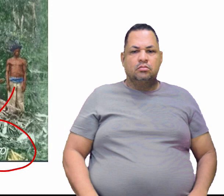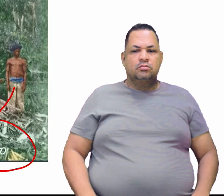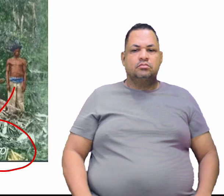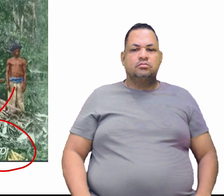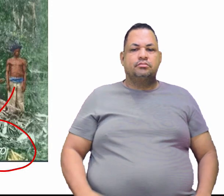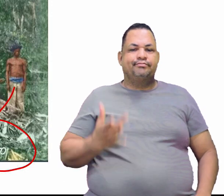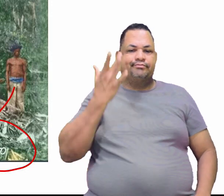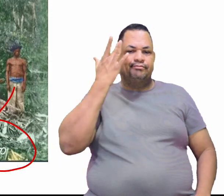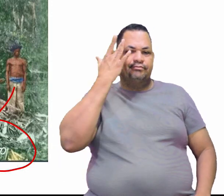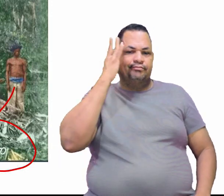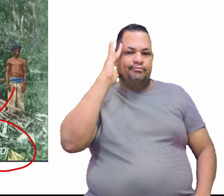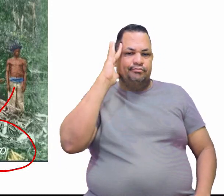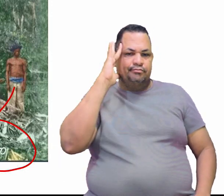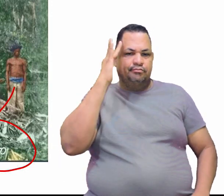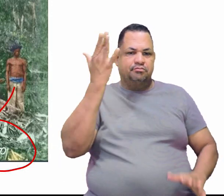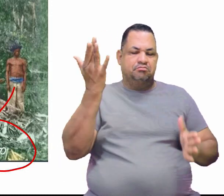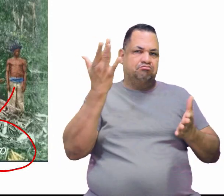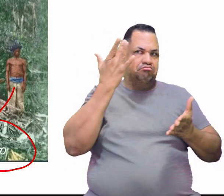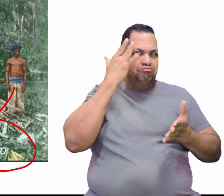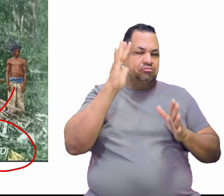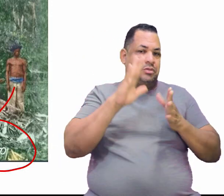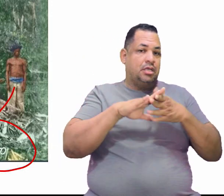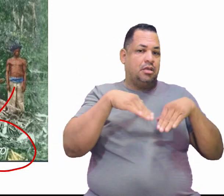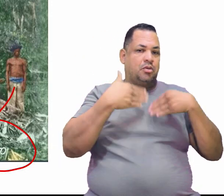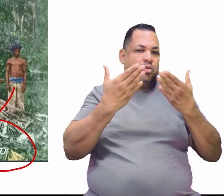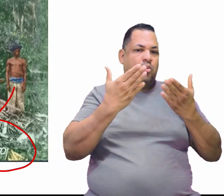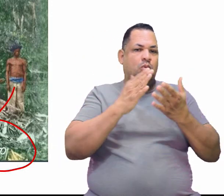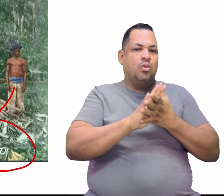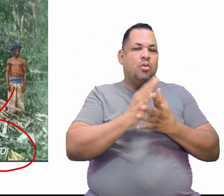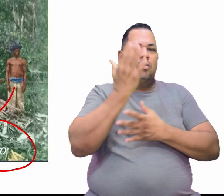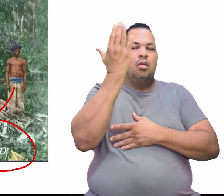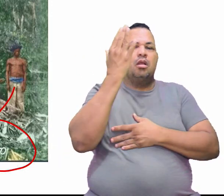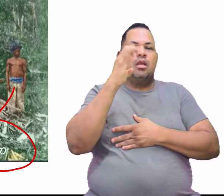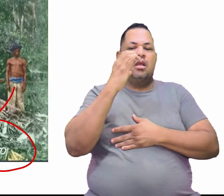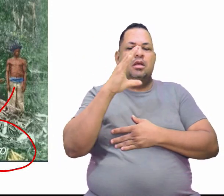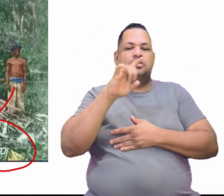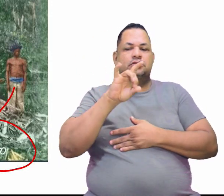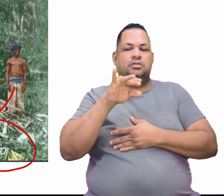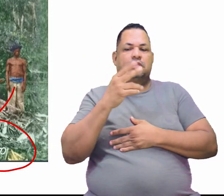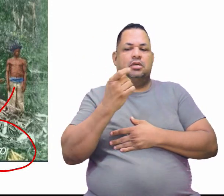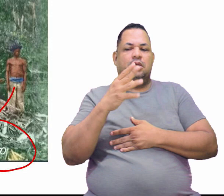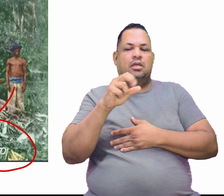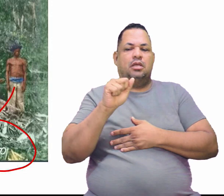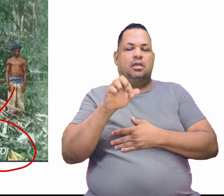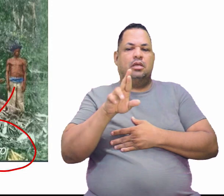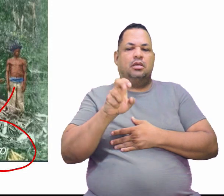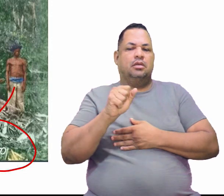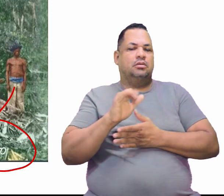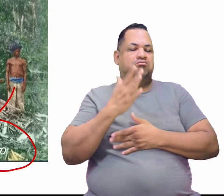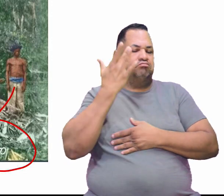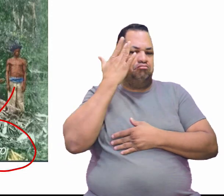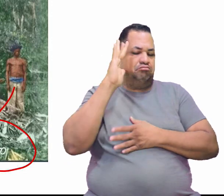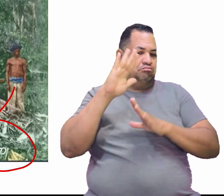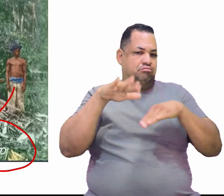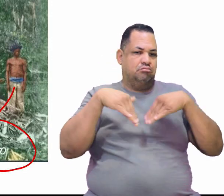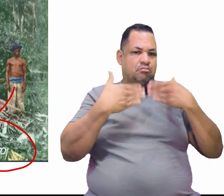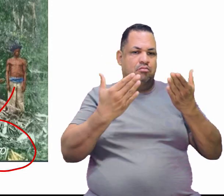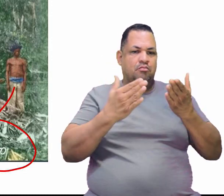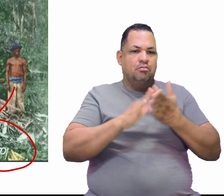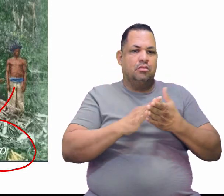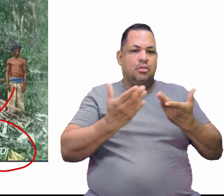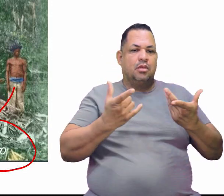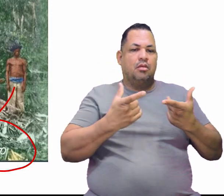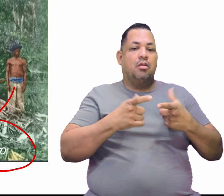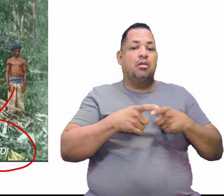Agora, eu não sei se é uma sapopema, uma castanheira, eu não sei que árvore é essa. Mas olha